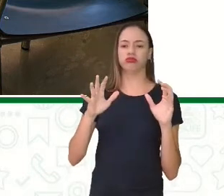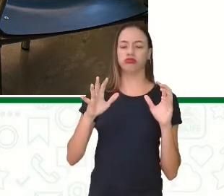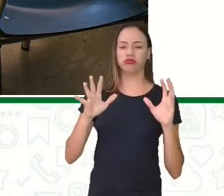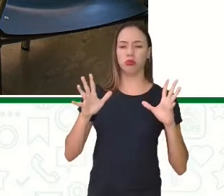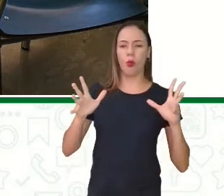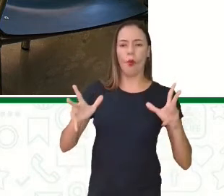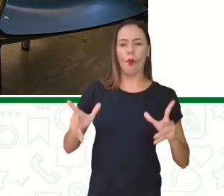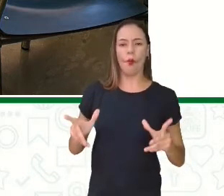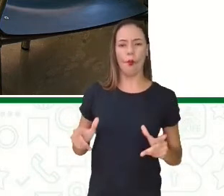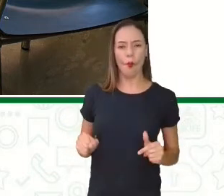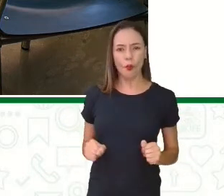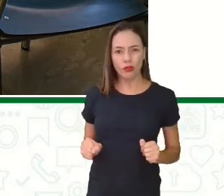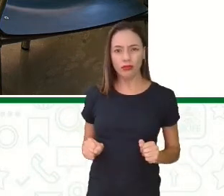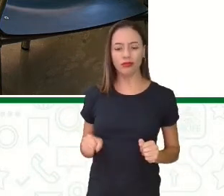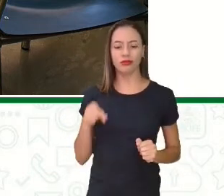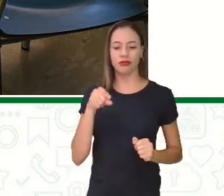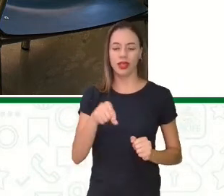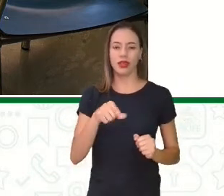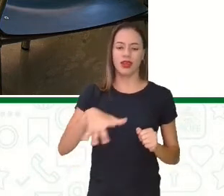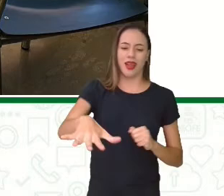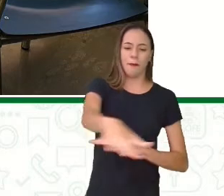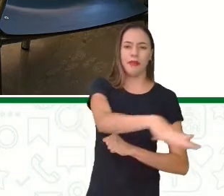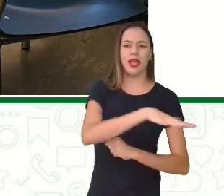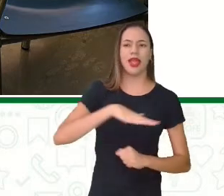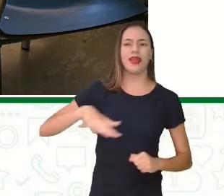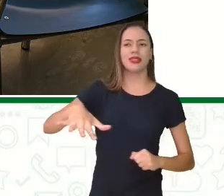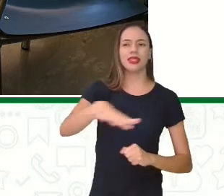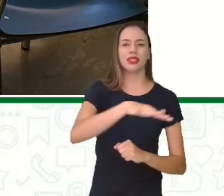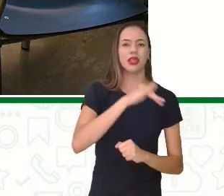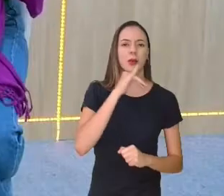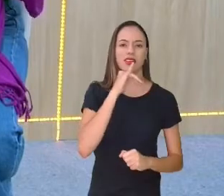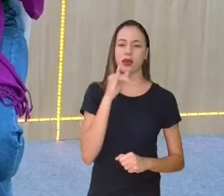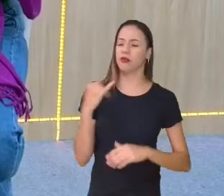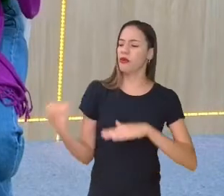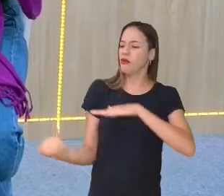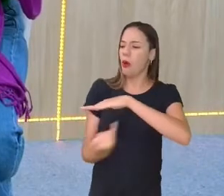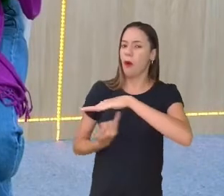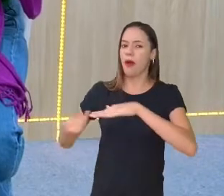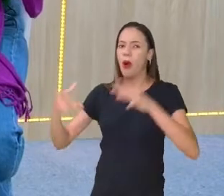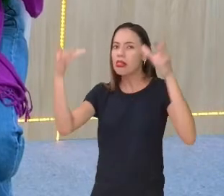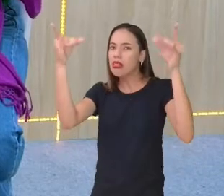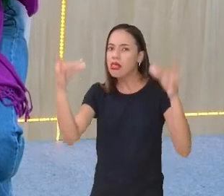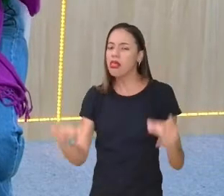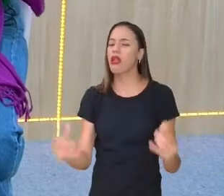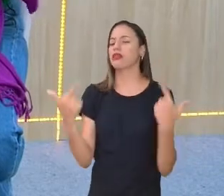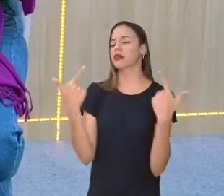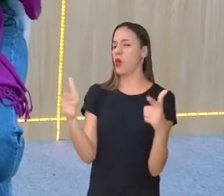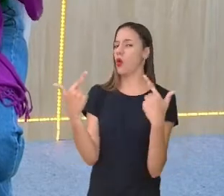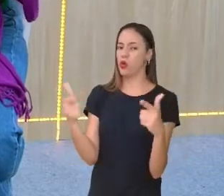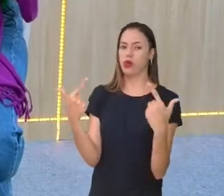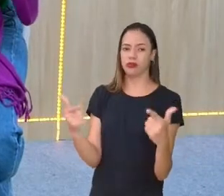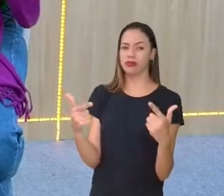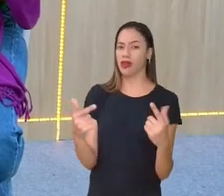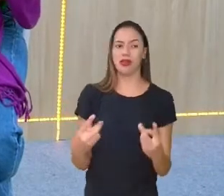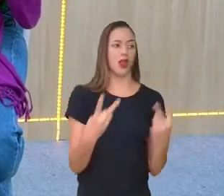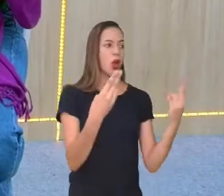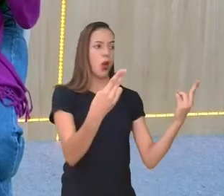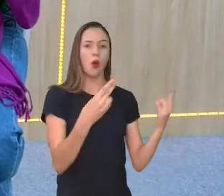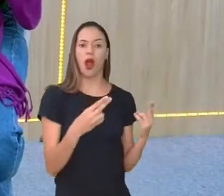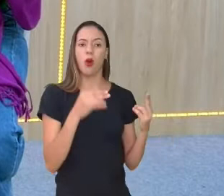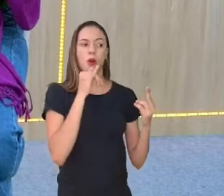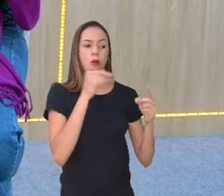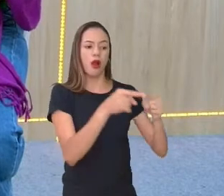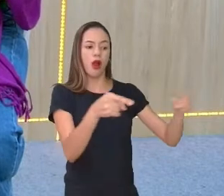né? Limpinha, aquilo bem limpinho, aquilo bem informal, sem muitos detalhes, né? Como mesmo. deve ser um quarto de hospital,